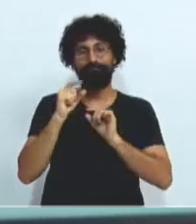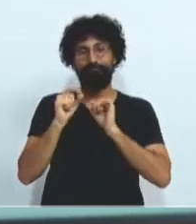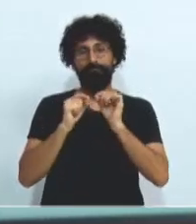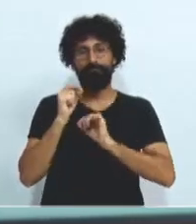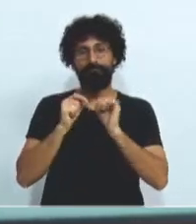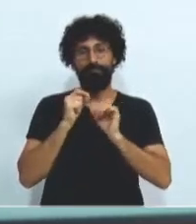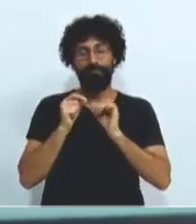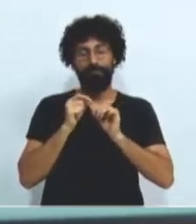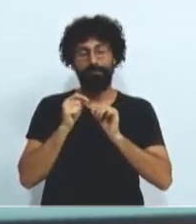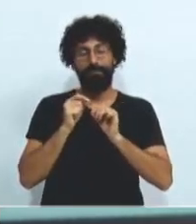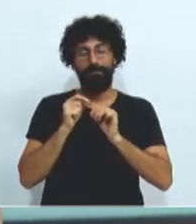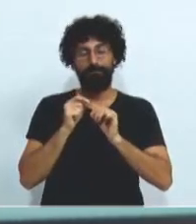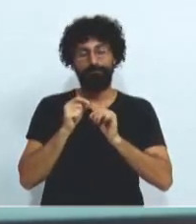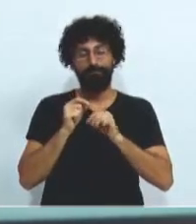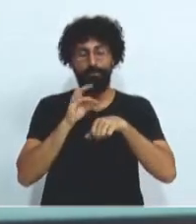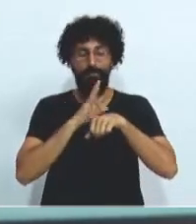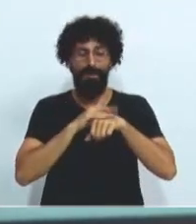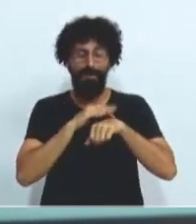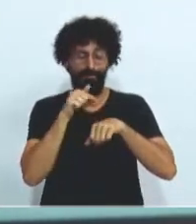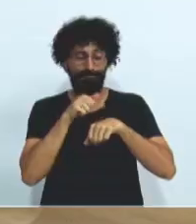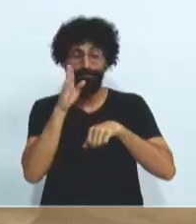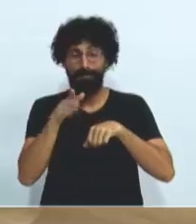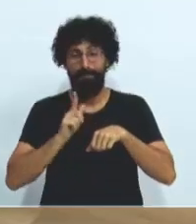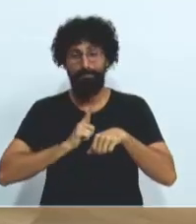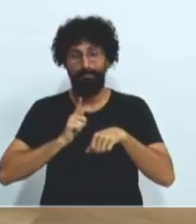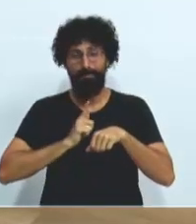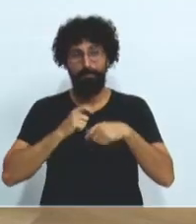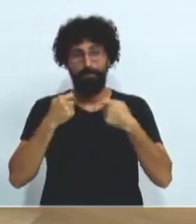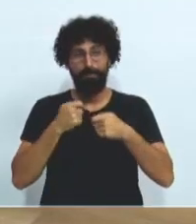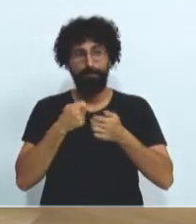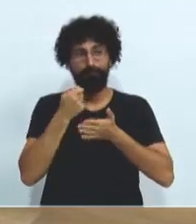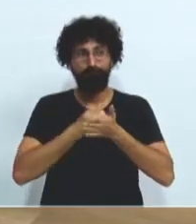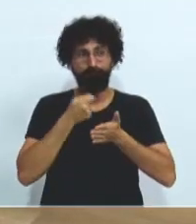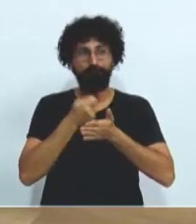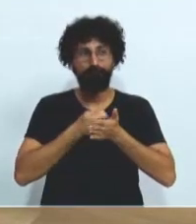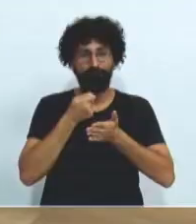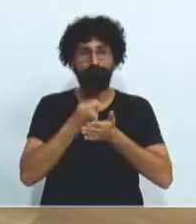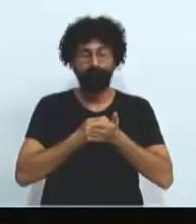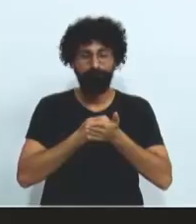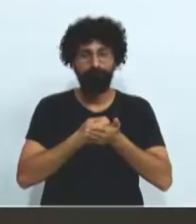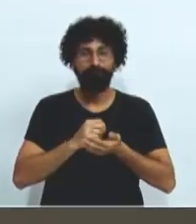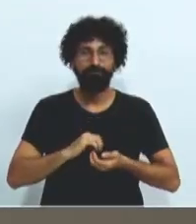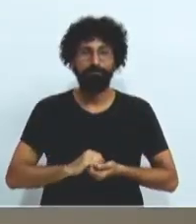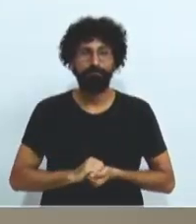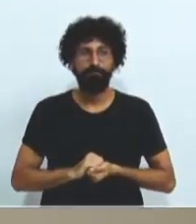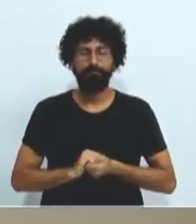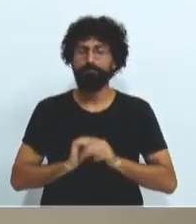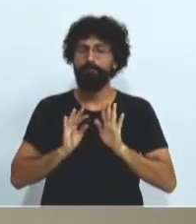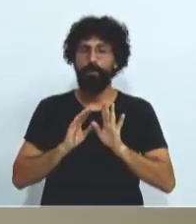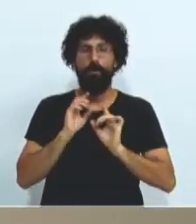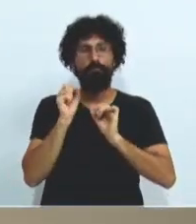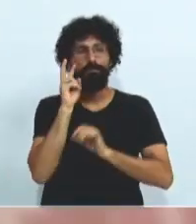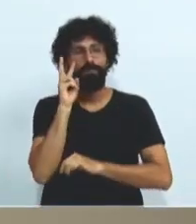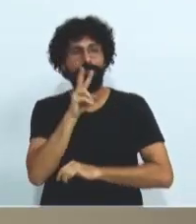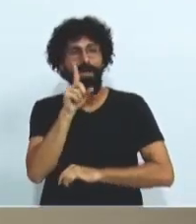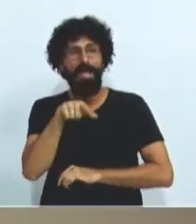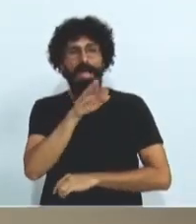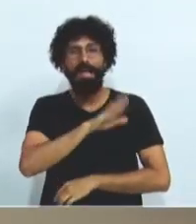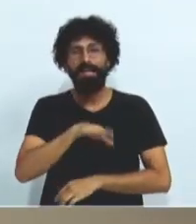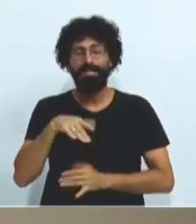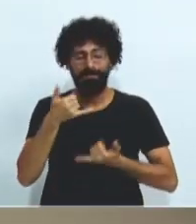que atinge as células sanguíneas. Então, a gente vai assistir juntinho de você agora. O que você vê é uma